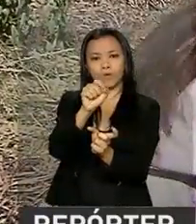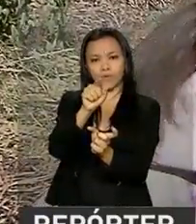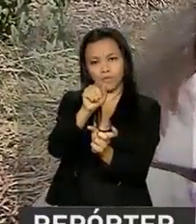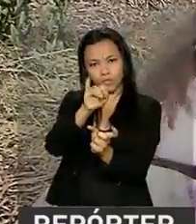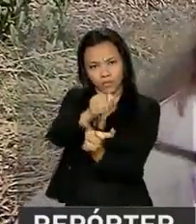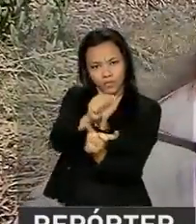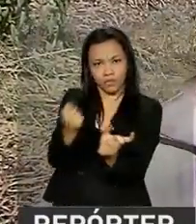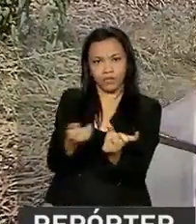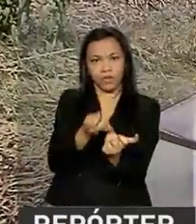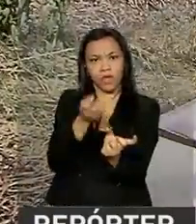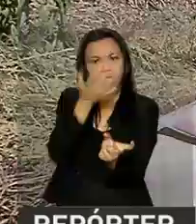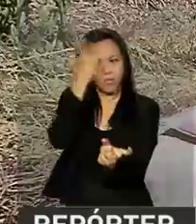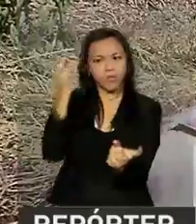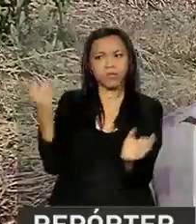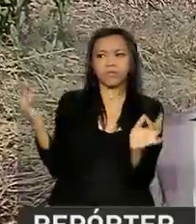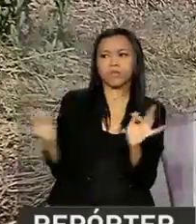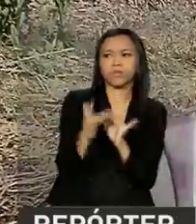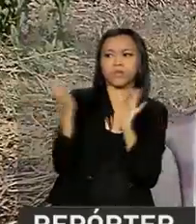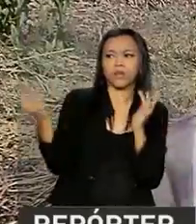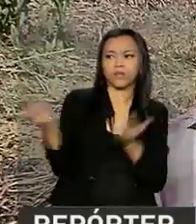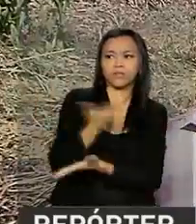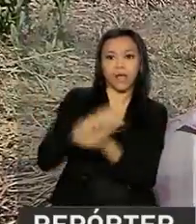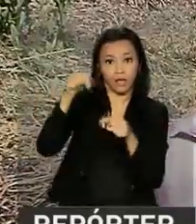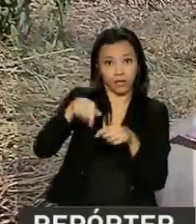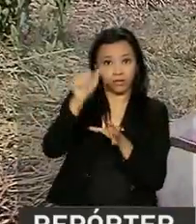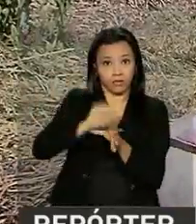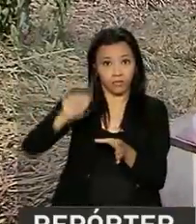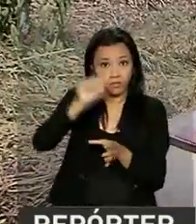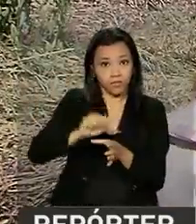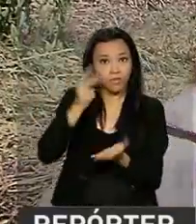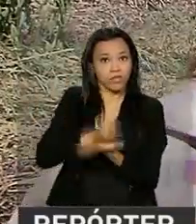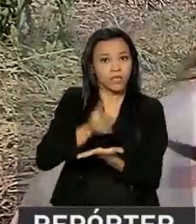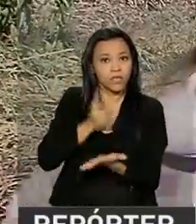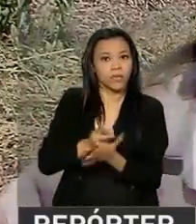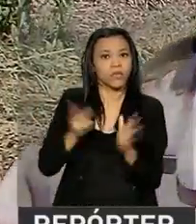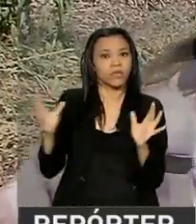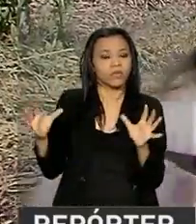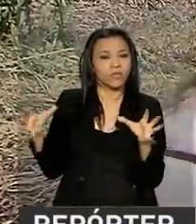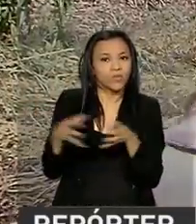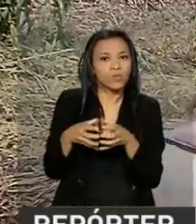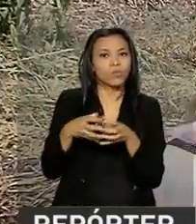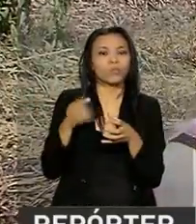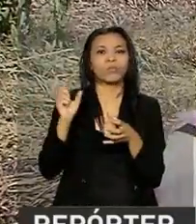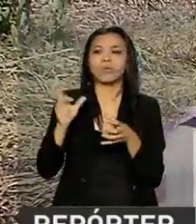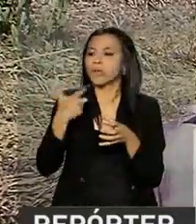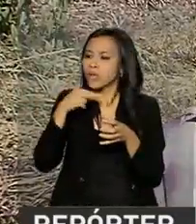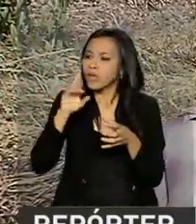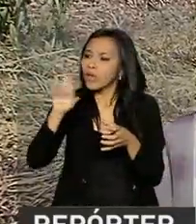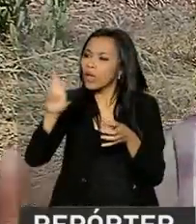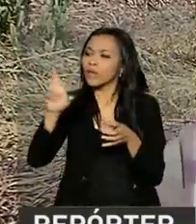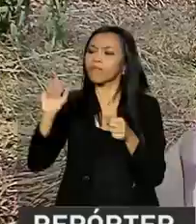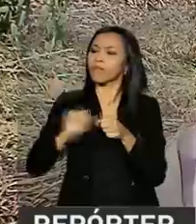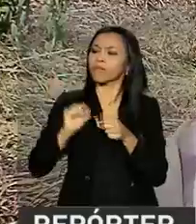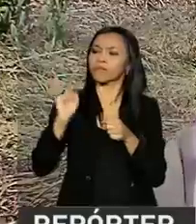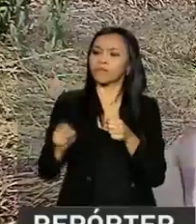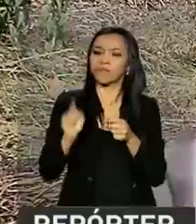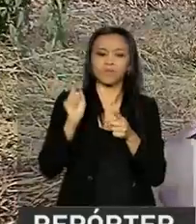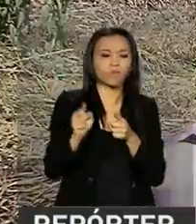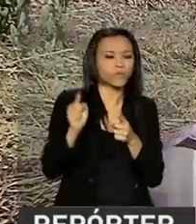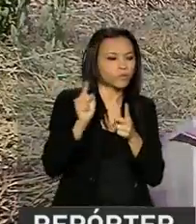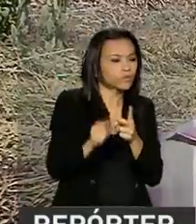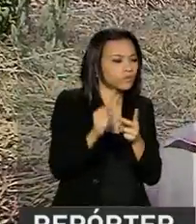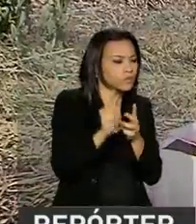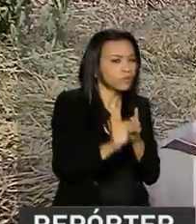est se encontrando no caso daqui da associação mutirões regulares nesses mutirões o papel de quem quem tem a habilidade de